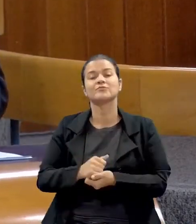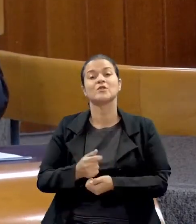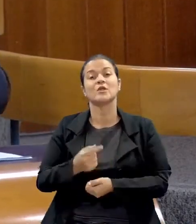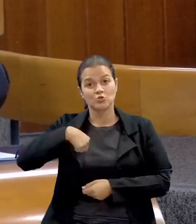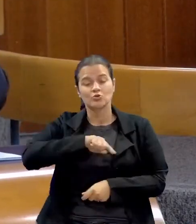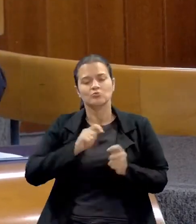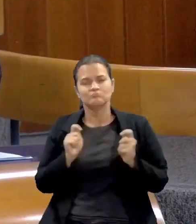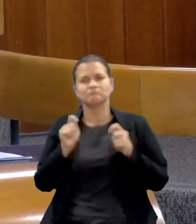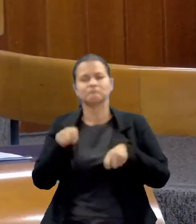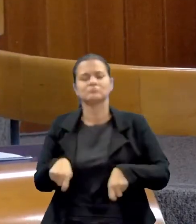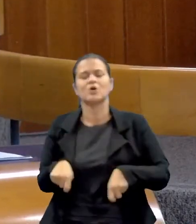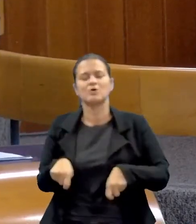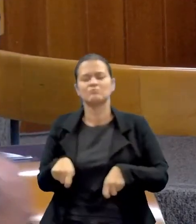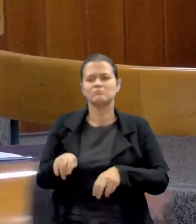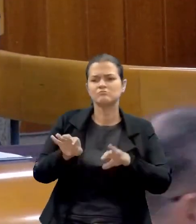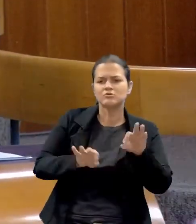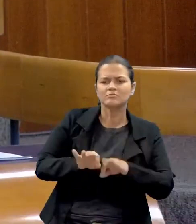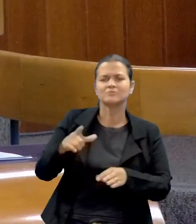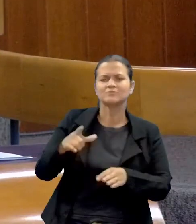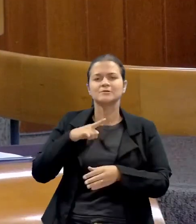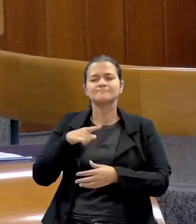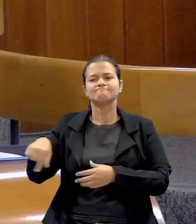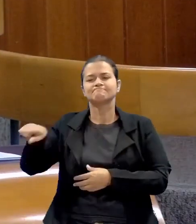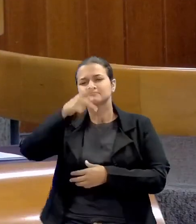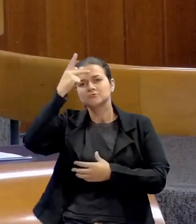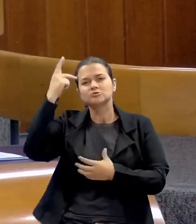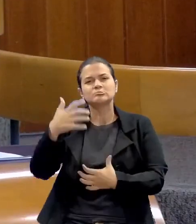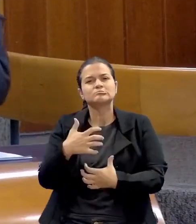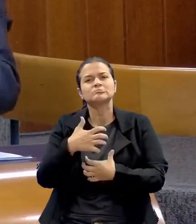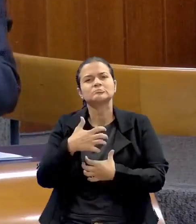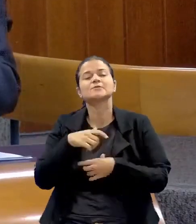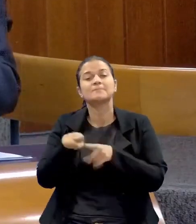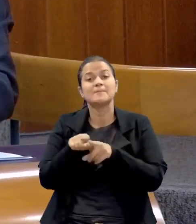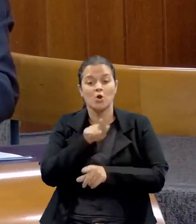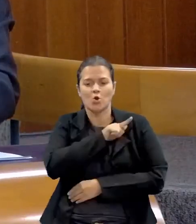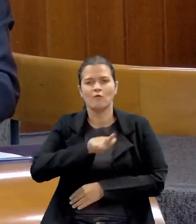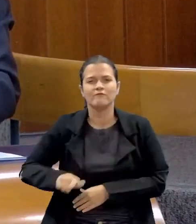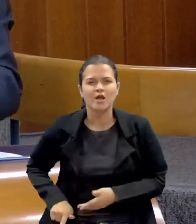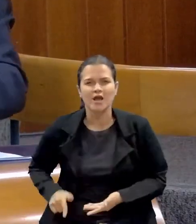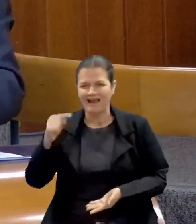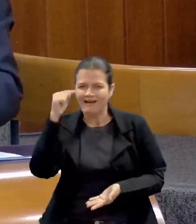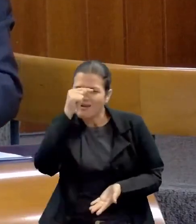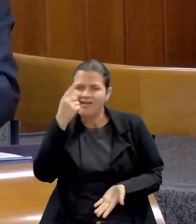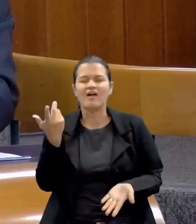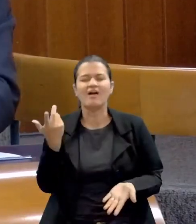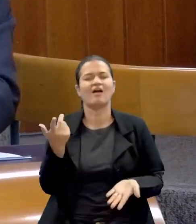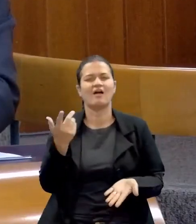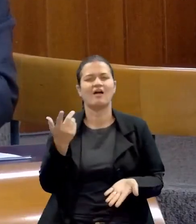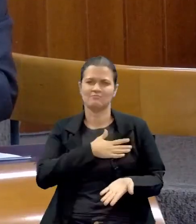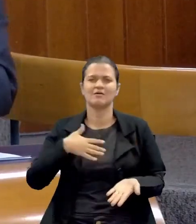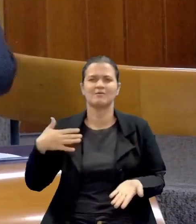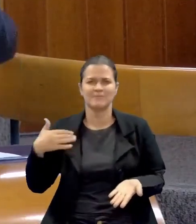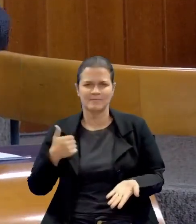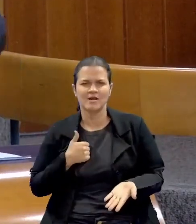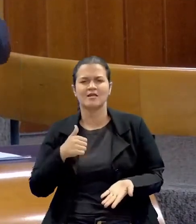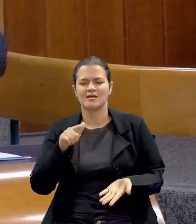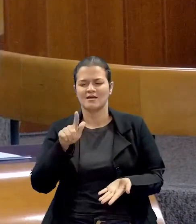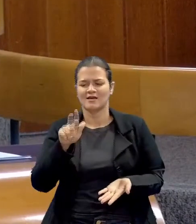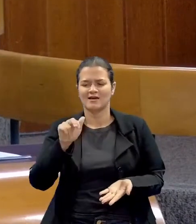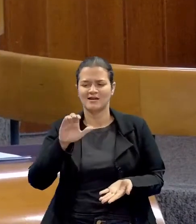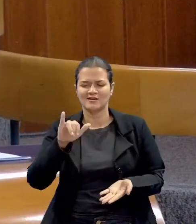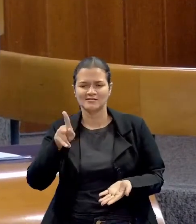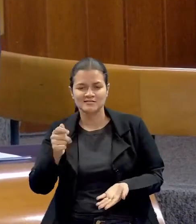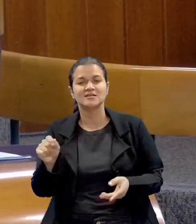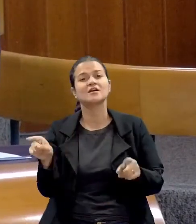possamos mexer com o sentimento dos nossos governantes, tanto o Caiado, com a primeira-dama Gracinha Caiado, também o